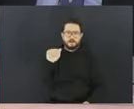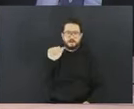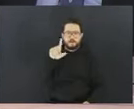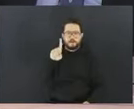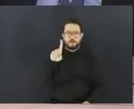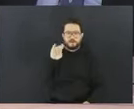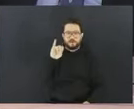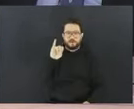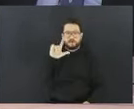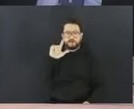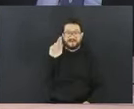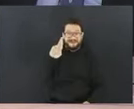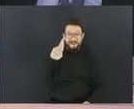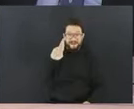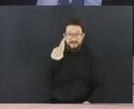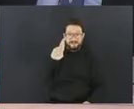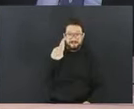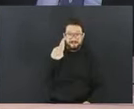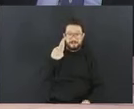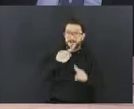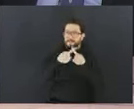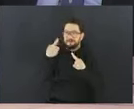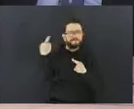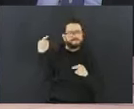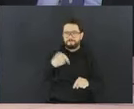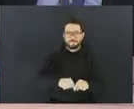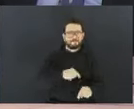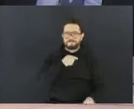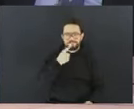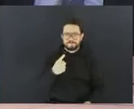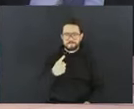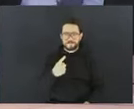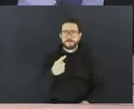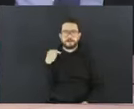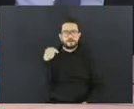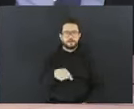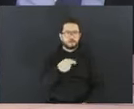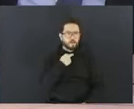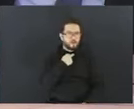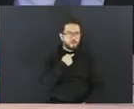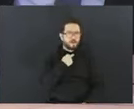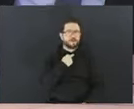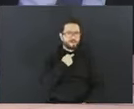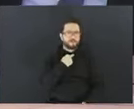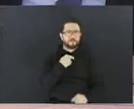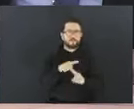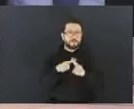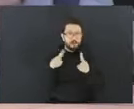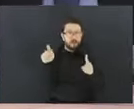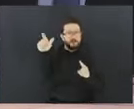aqui hoje, mas o comandante dele está aqui. E nós temos, sim, a vontade